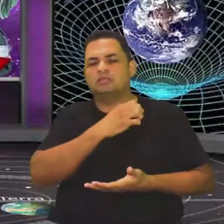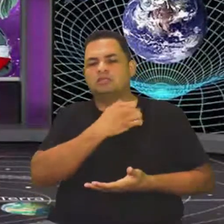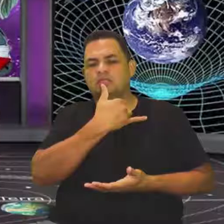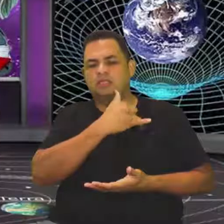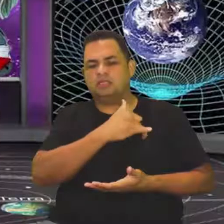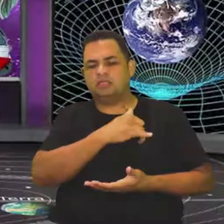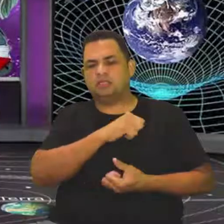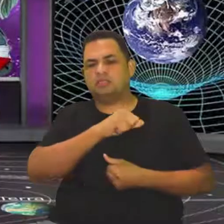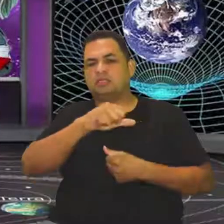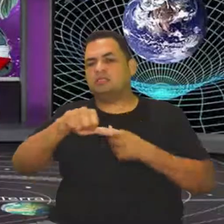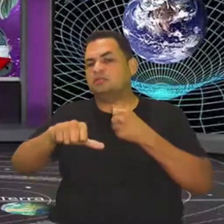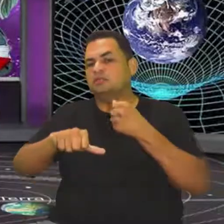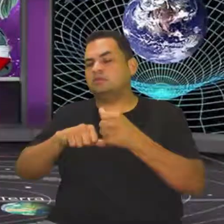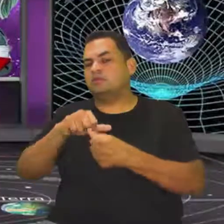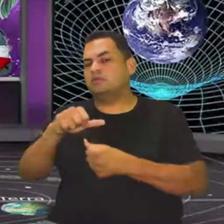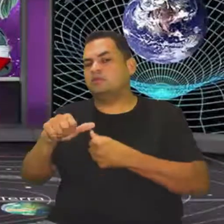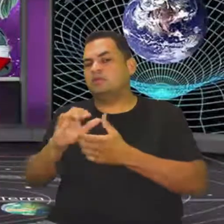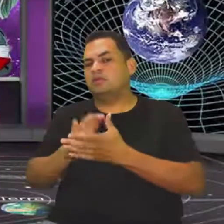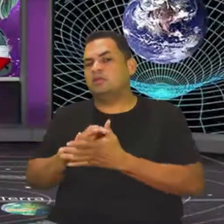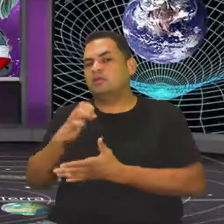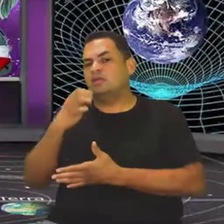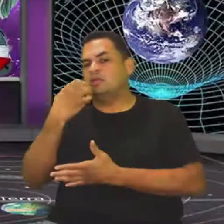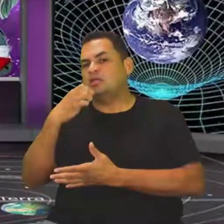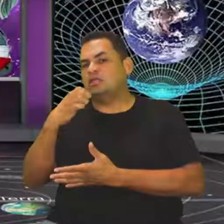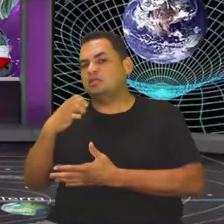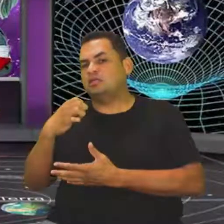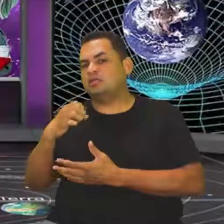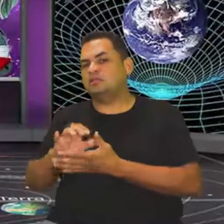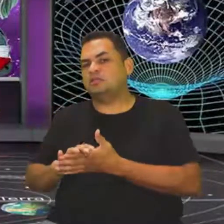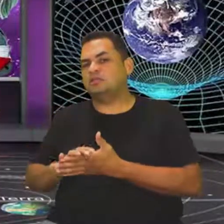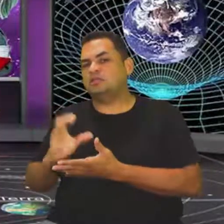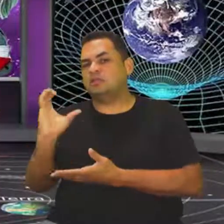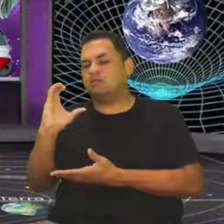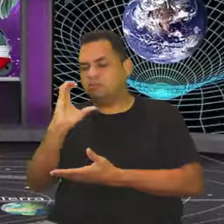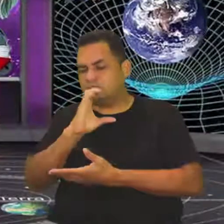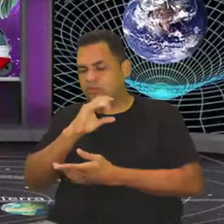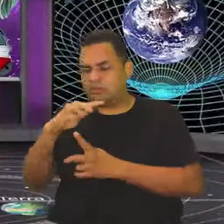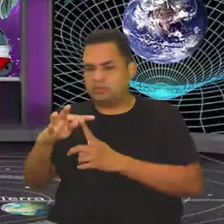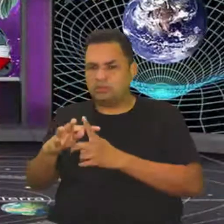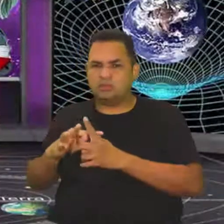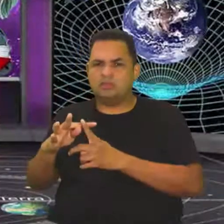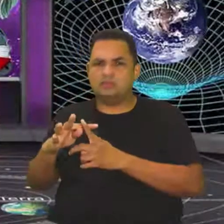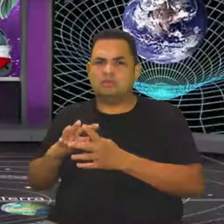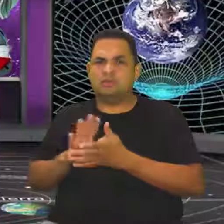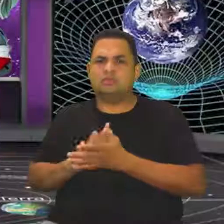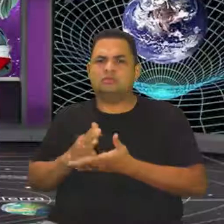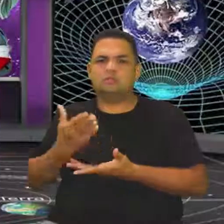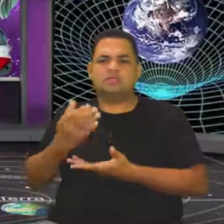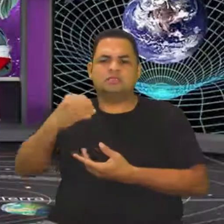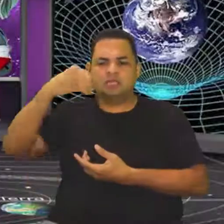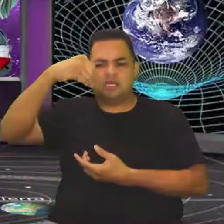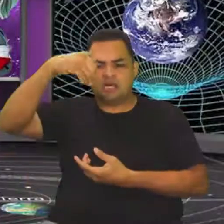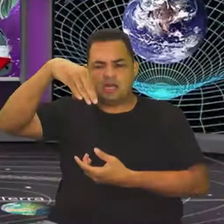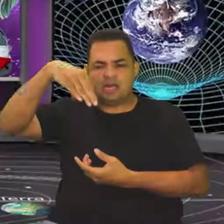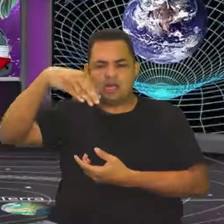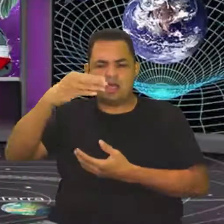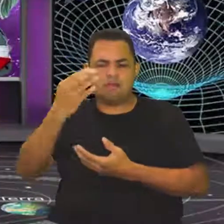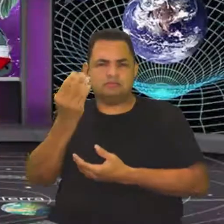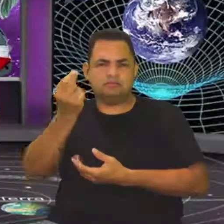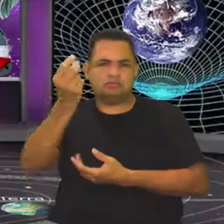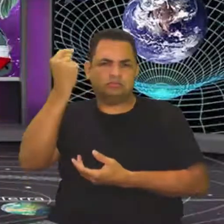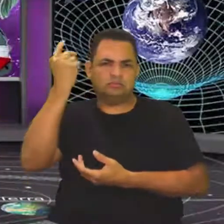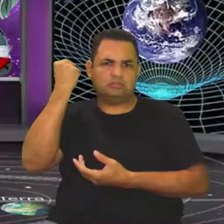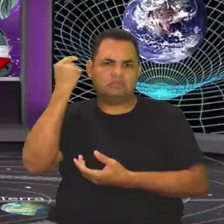térmica. Então, por exemplo, se você pegasse aquelas lâmpadas incandescentes antigas, nós podemos falar que a maioria